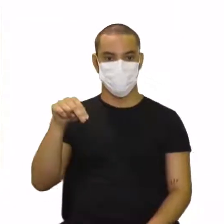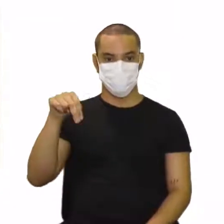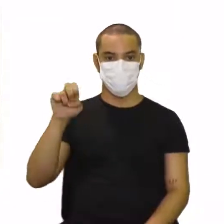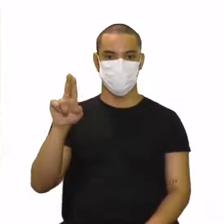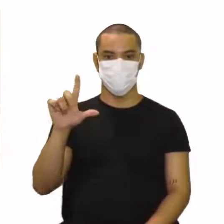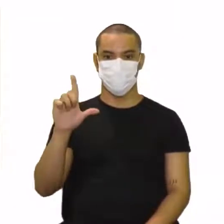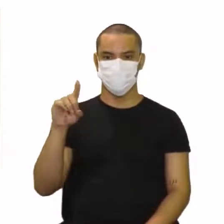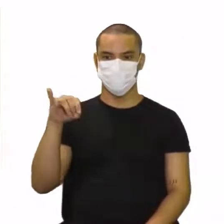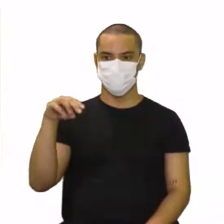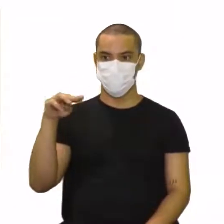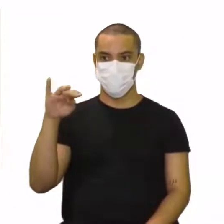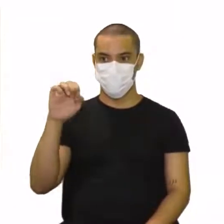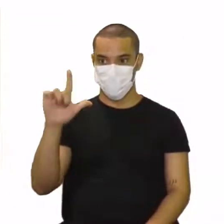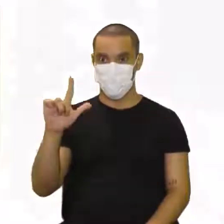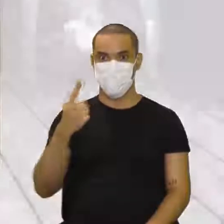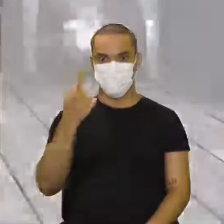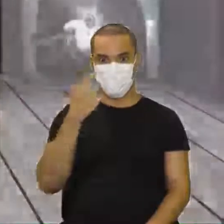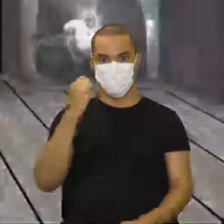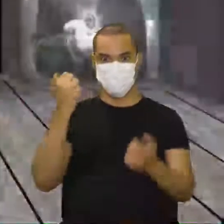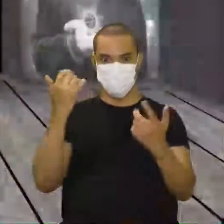chamados, vou até... Pessoal, olha só.